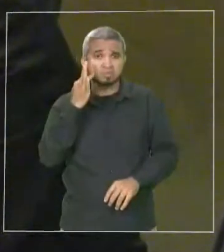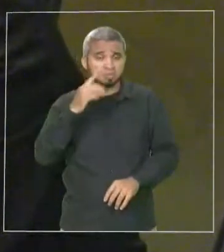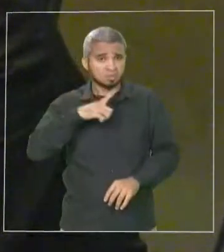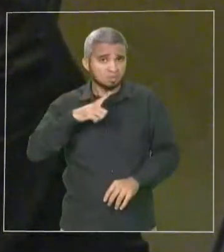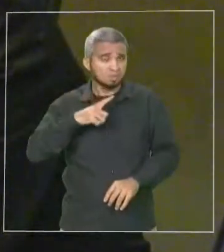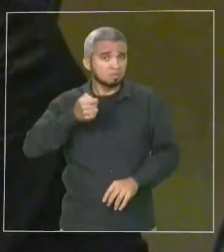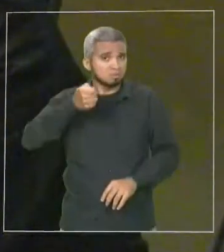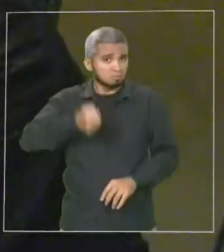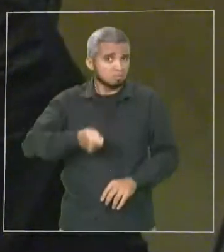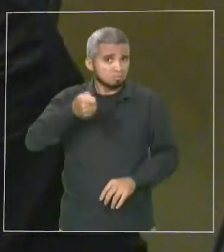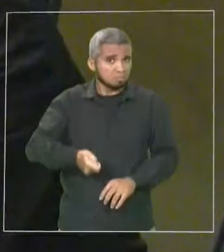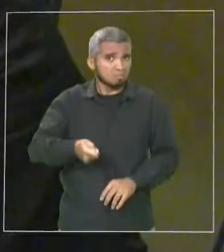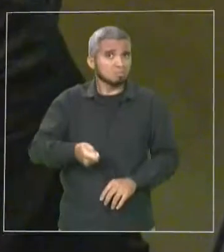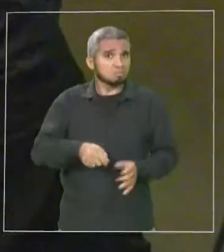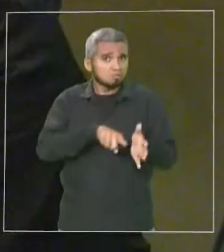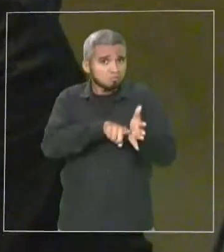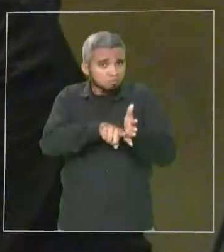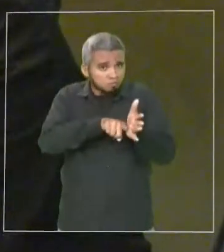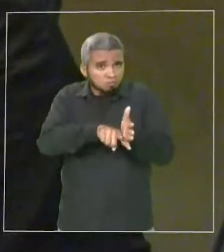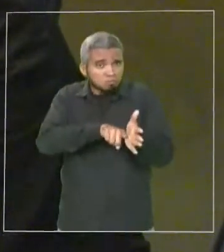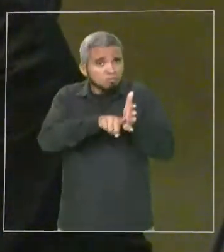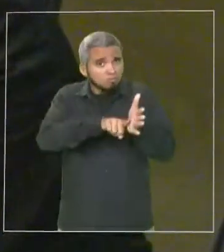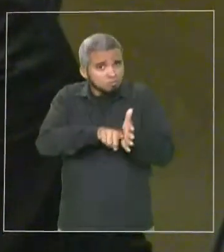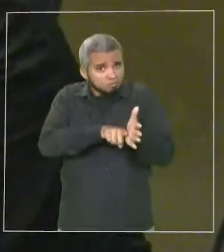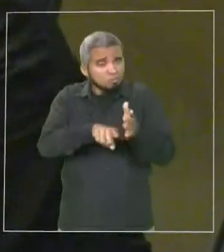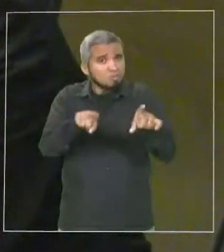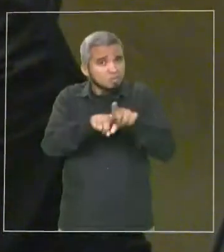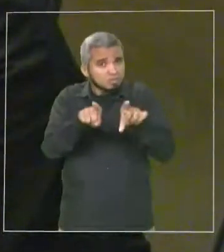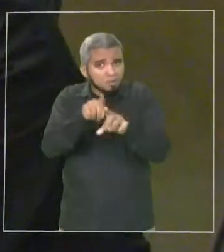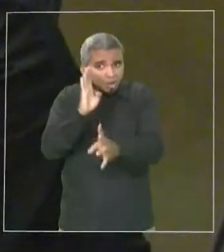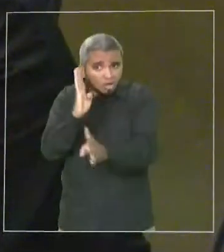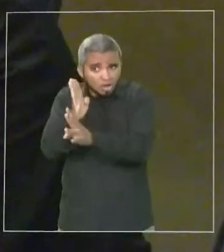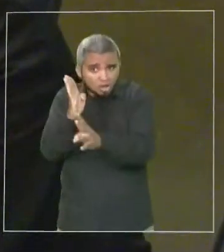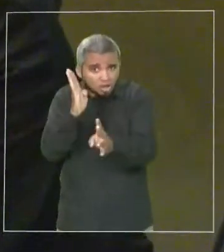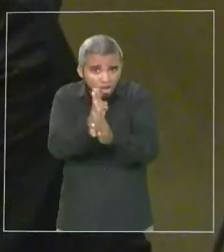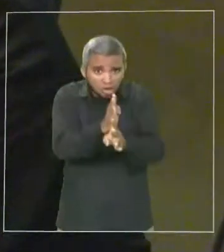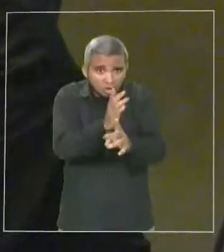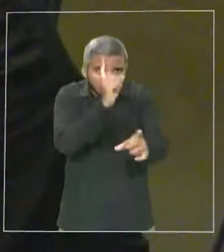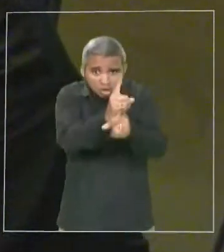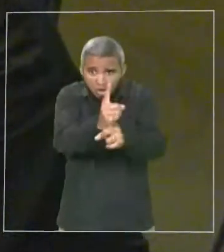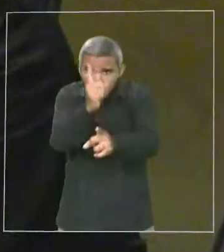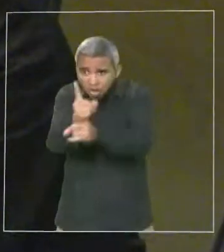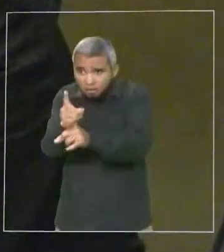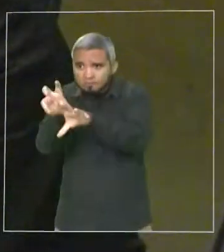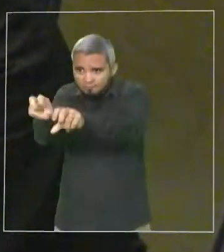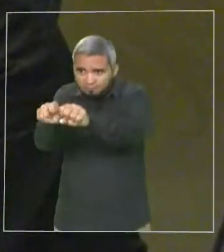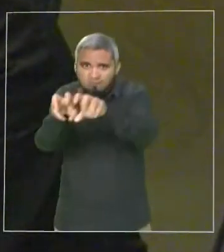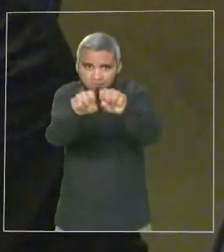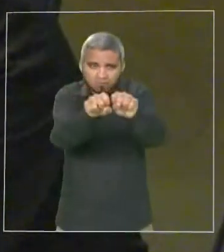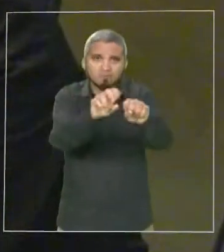para apurar e punir os culpados no rigor da lei.